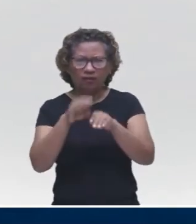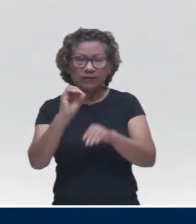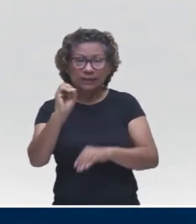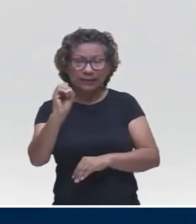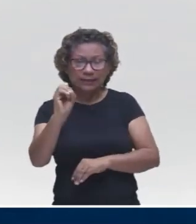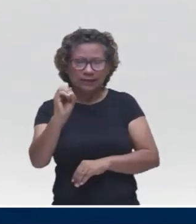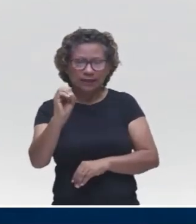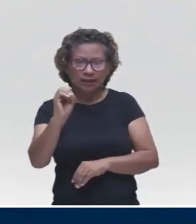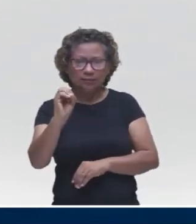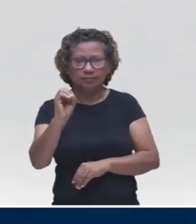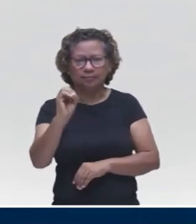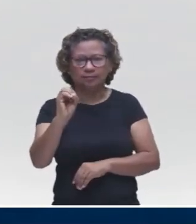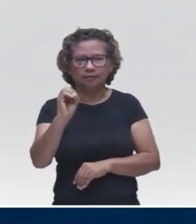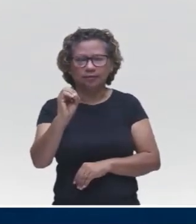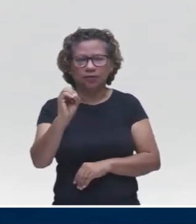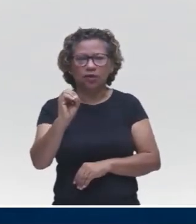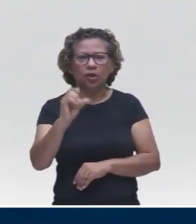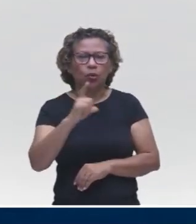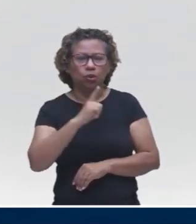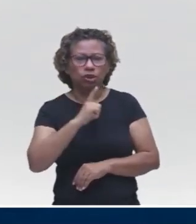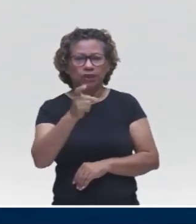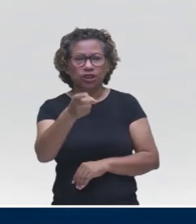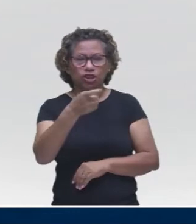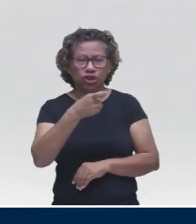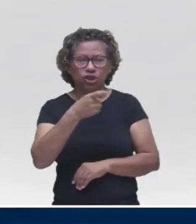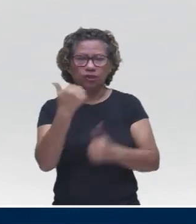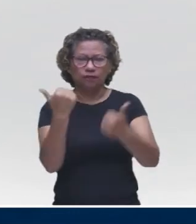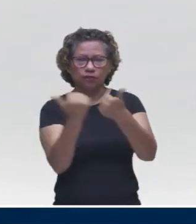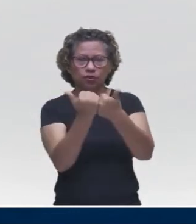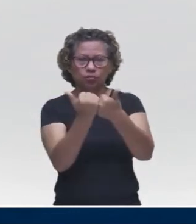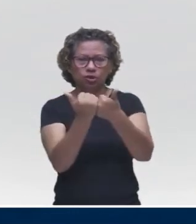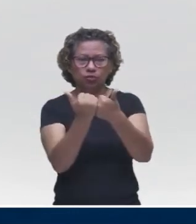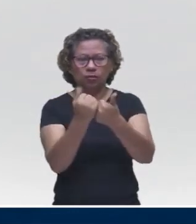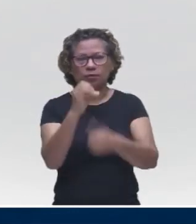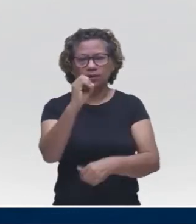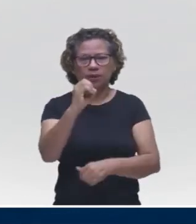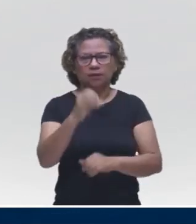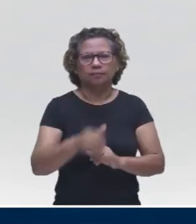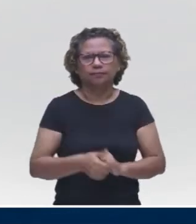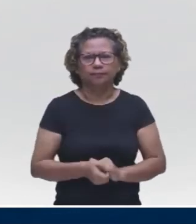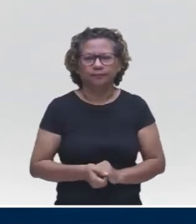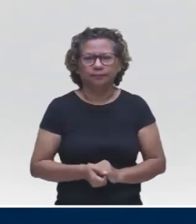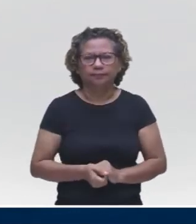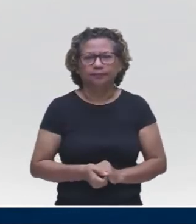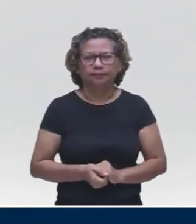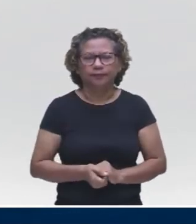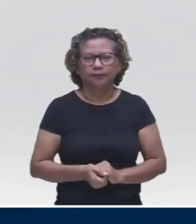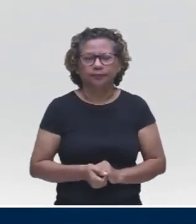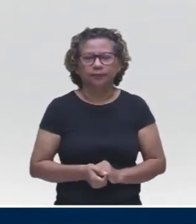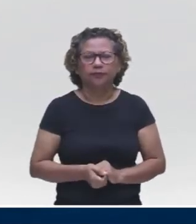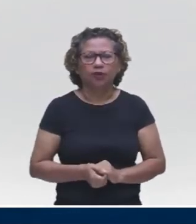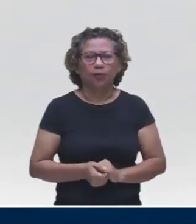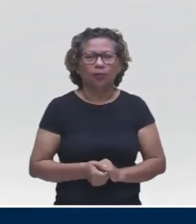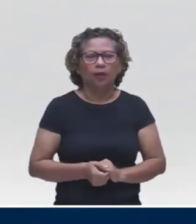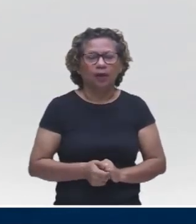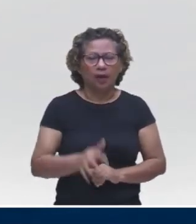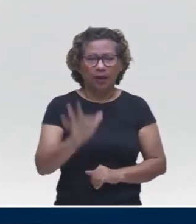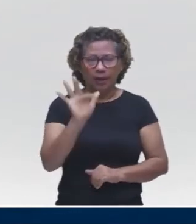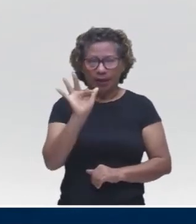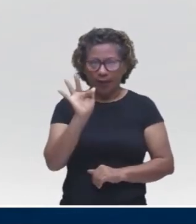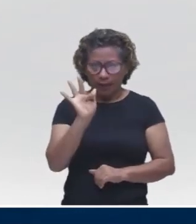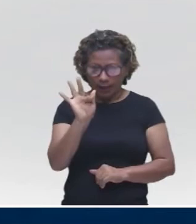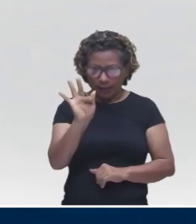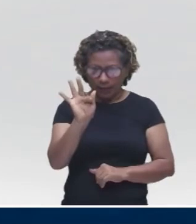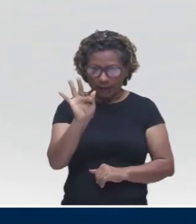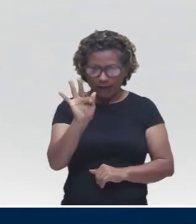vou substituir por 0. Então, eu vou ter nada mais, nada menos que calcular a f de 0. Então, eu vou